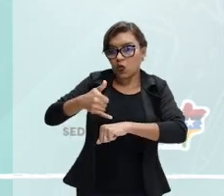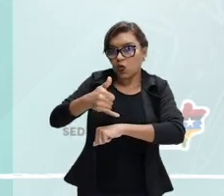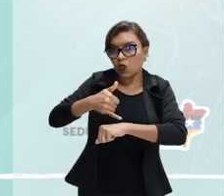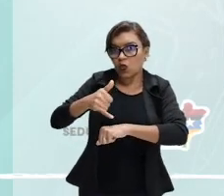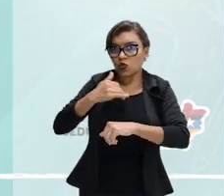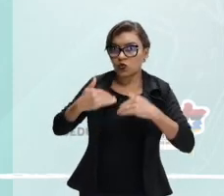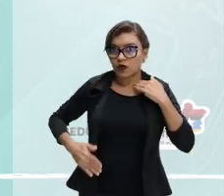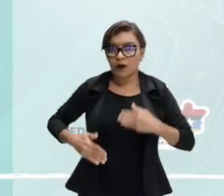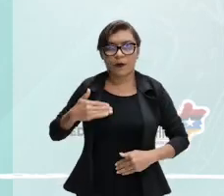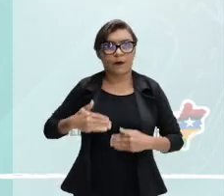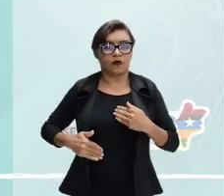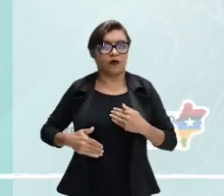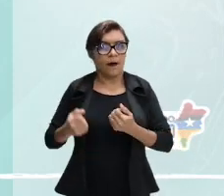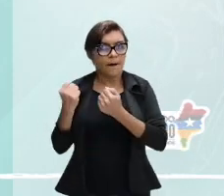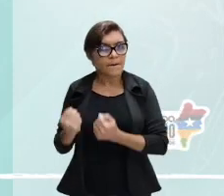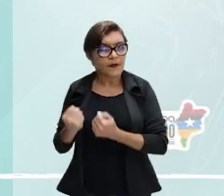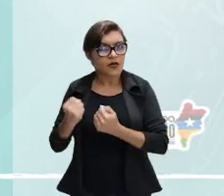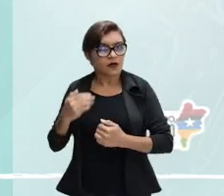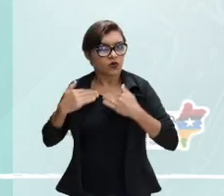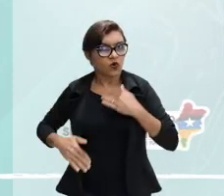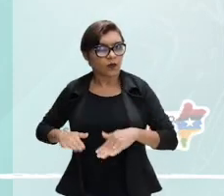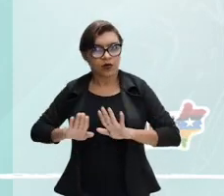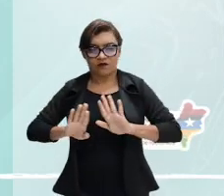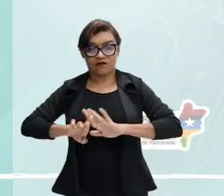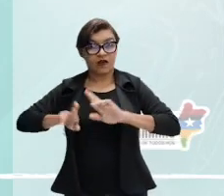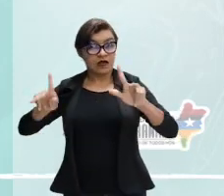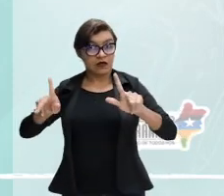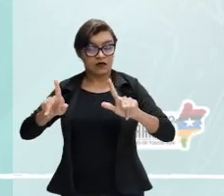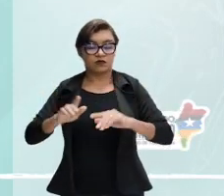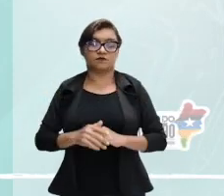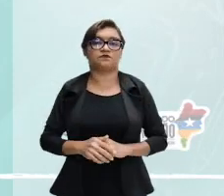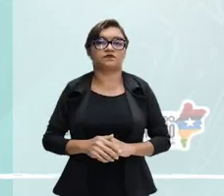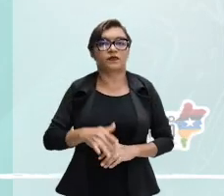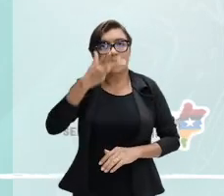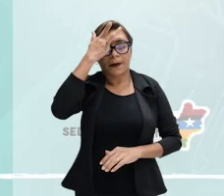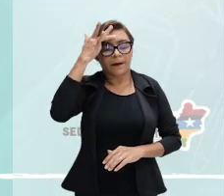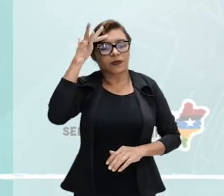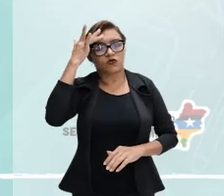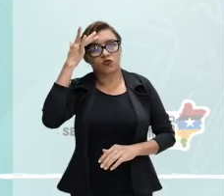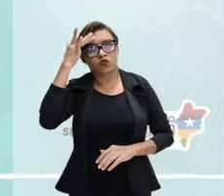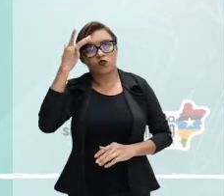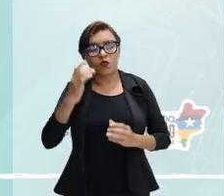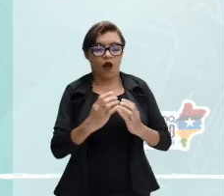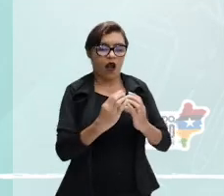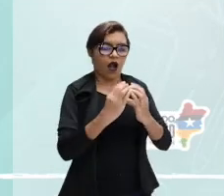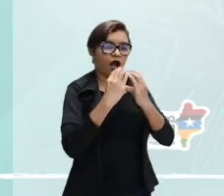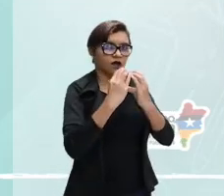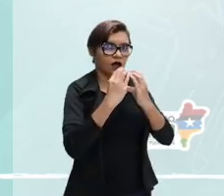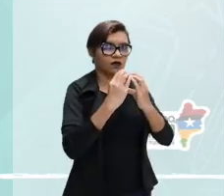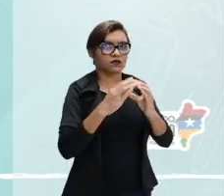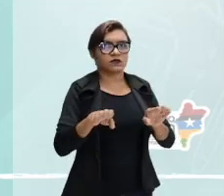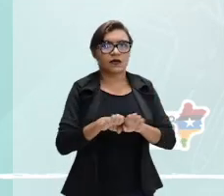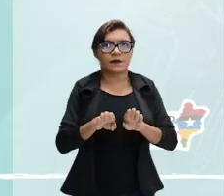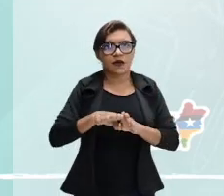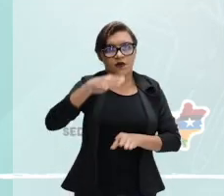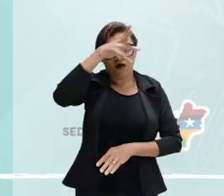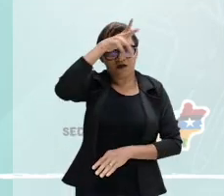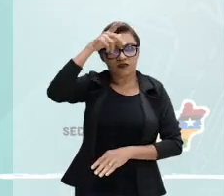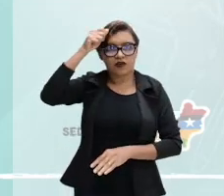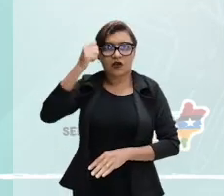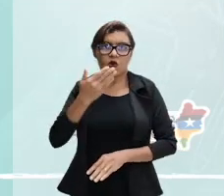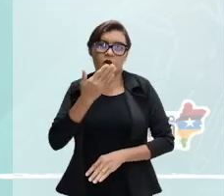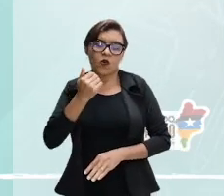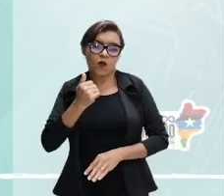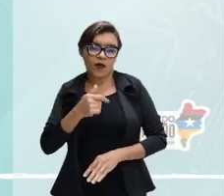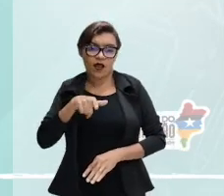a peso corporal, tá certo? Isso que eu expliquei para vocês ainda há pouco. Um indivíduo aí com um hambúrguer, um refrigerante. Então, o